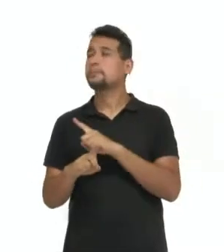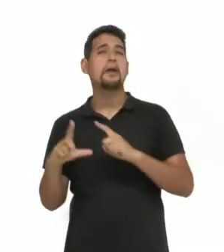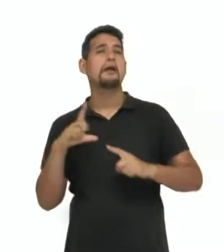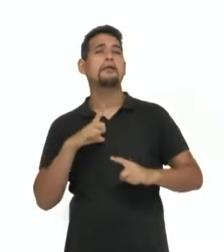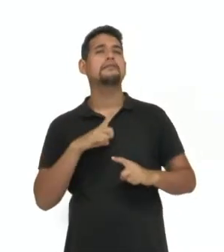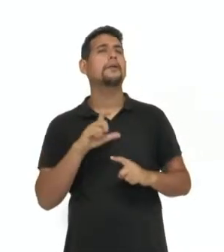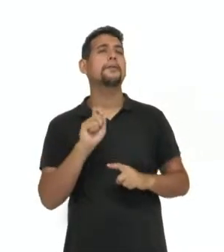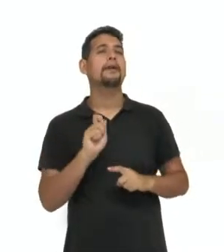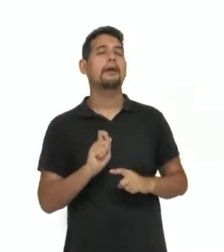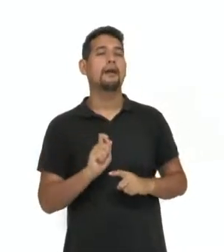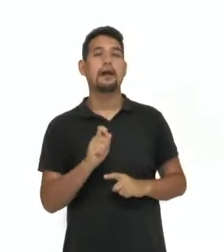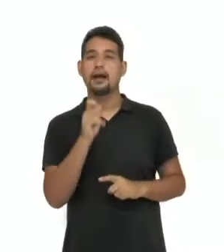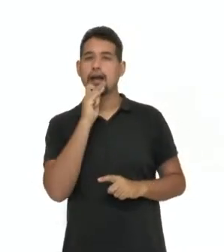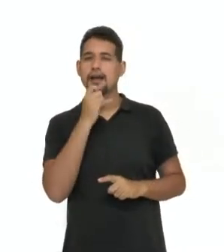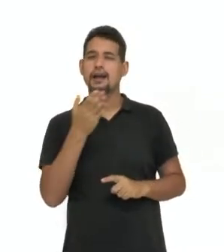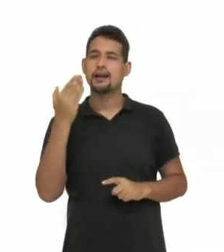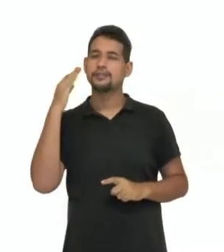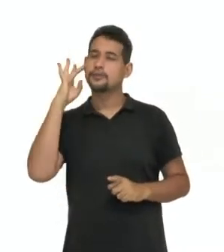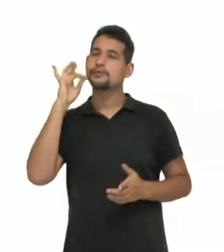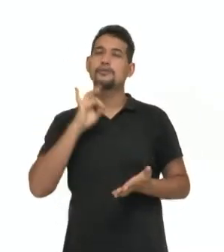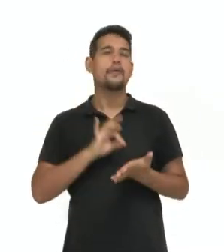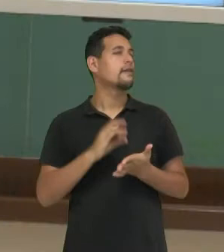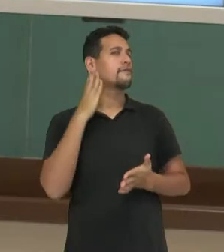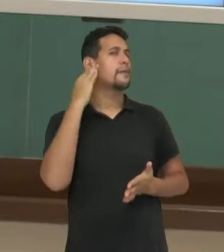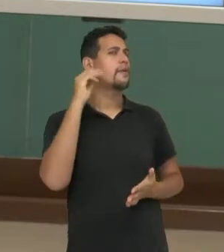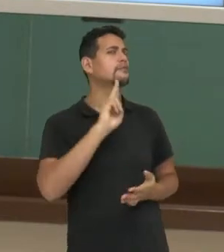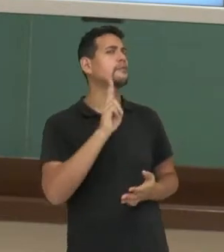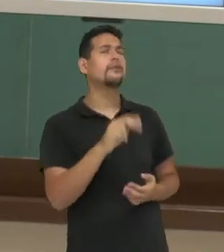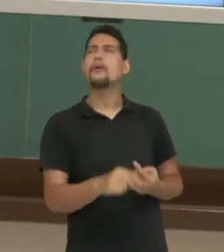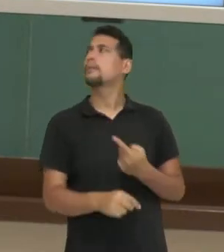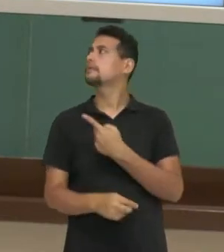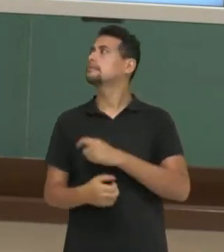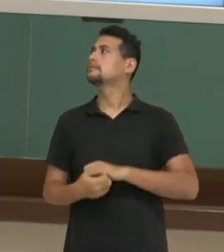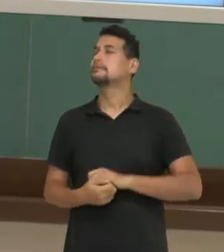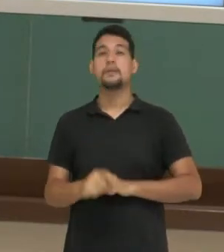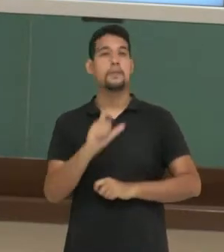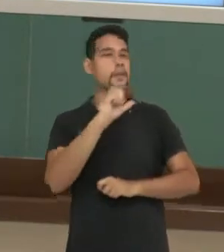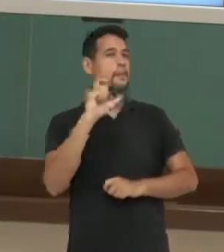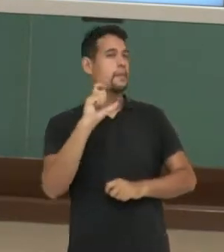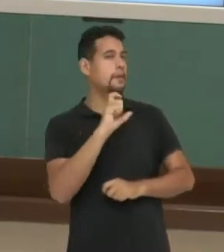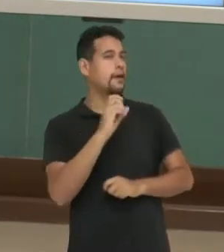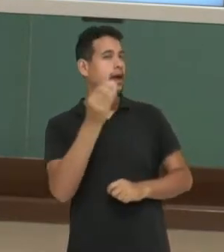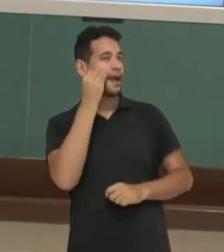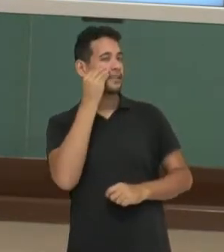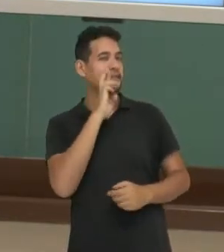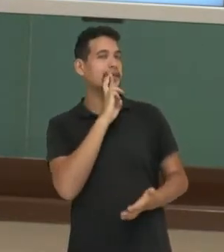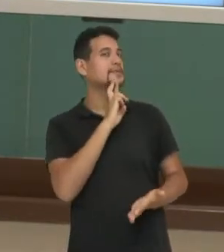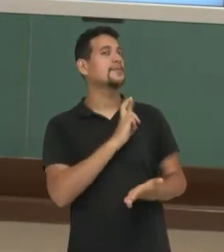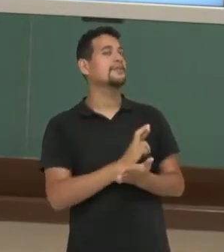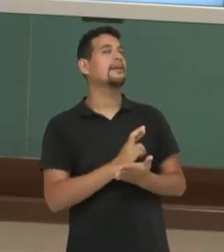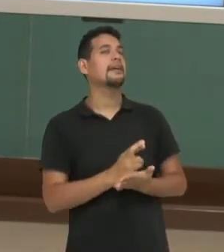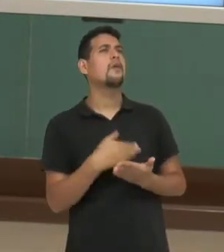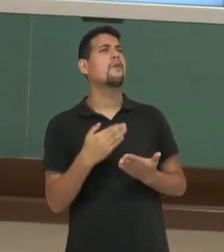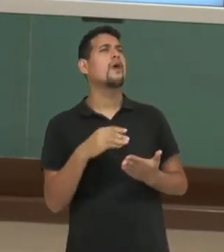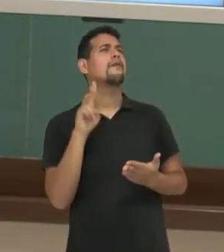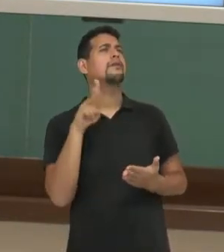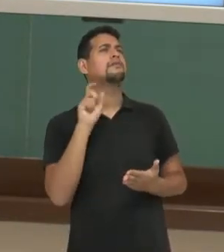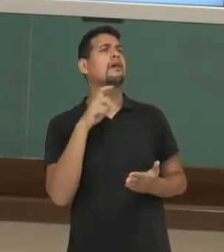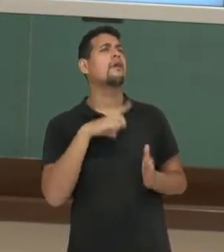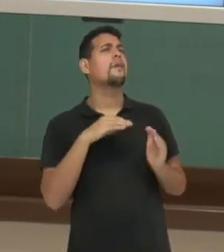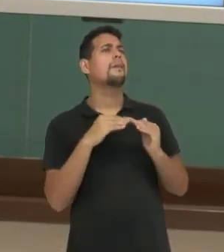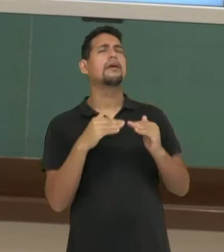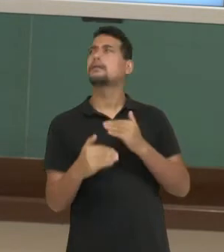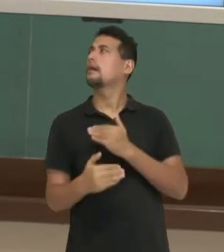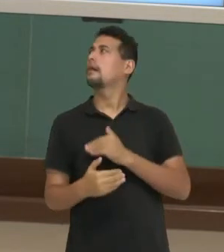ao antiguo cuento clássico? Miren aqui. E acordem-se, que conto clássico nós temos